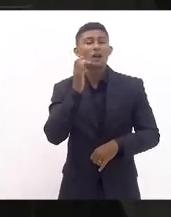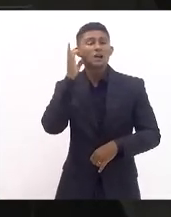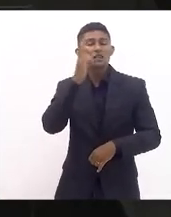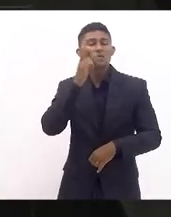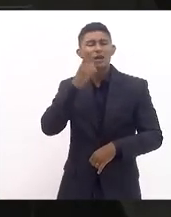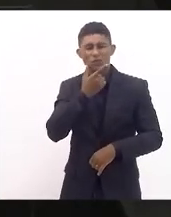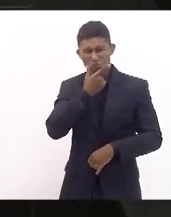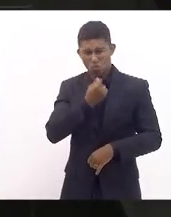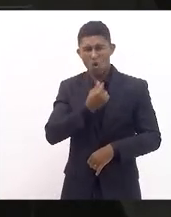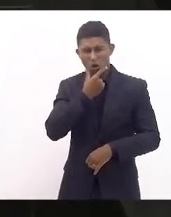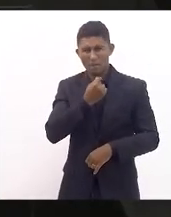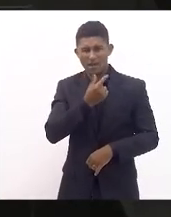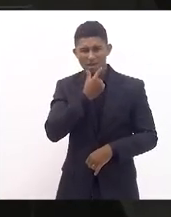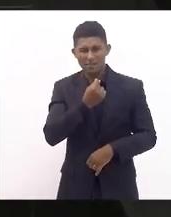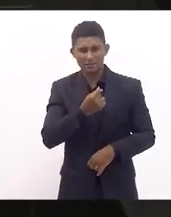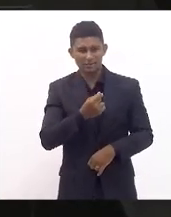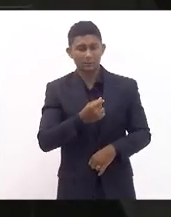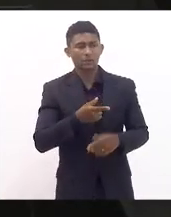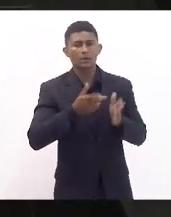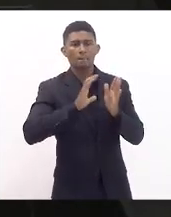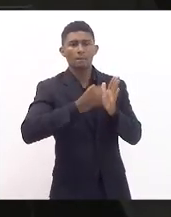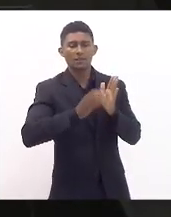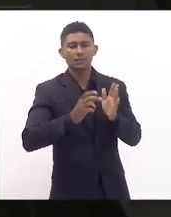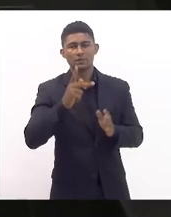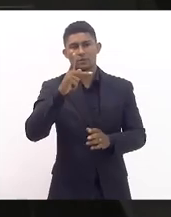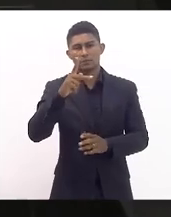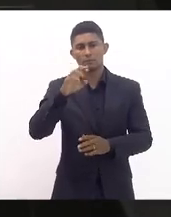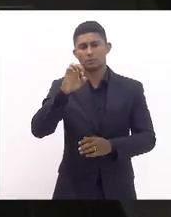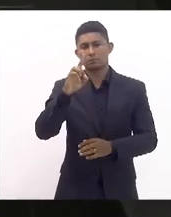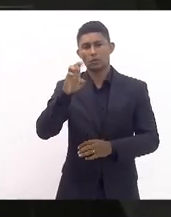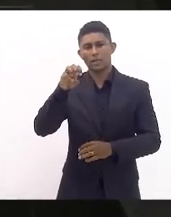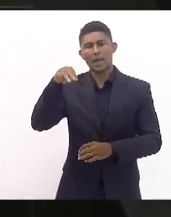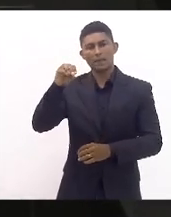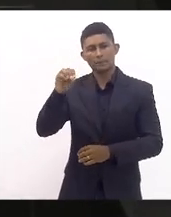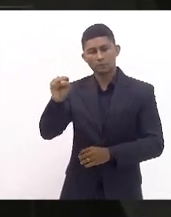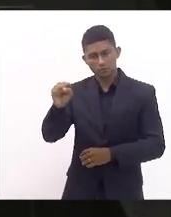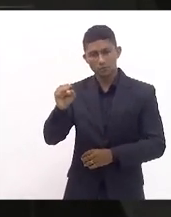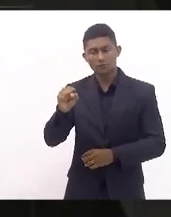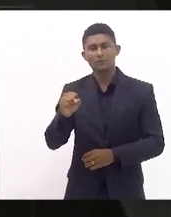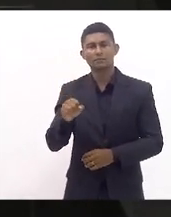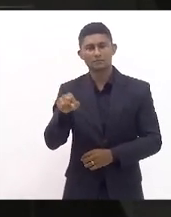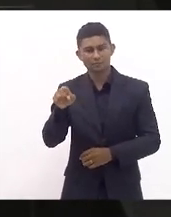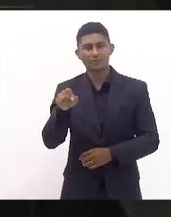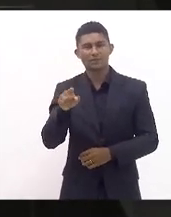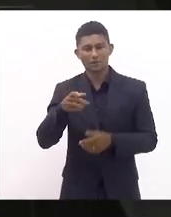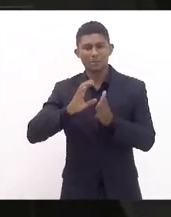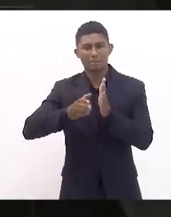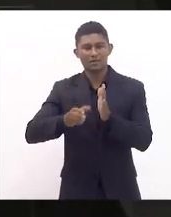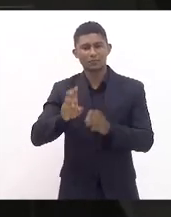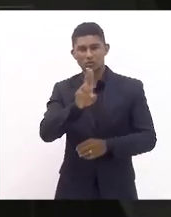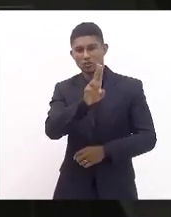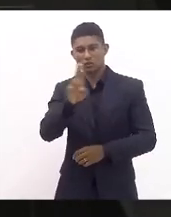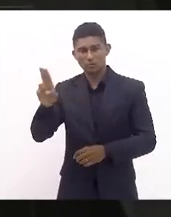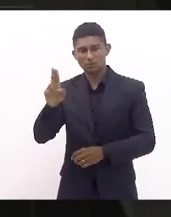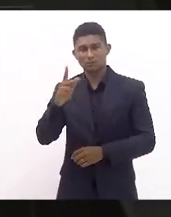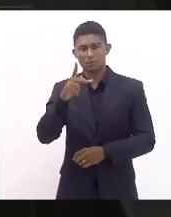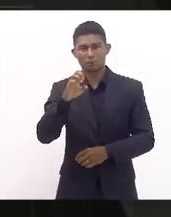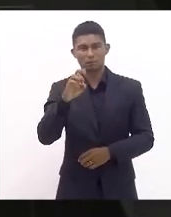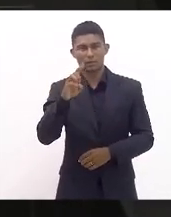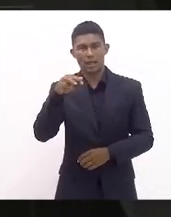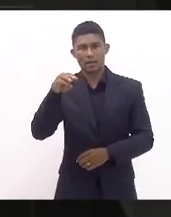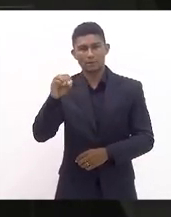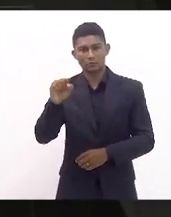esse presidente do Podemos, e agora eu vou falar, né, o nome do partido, porque assim como ele não